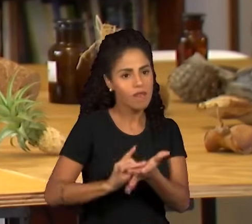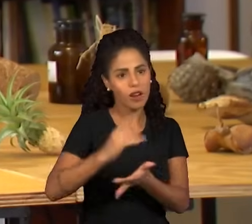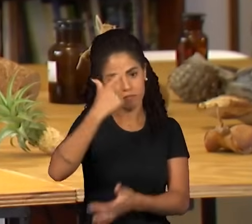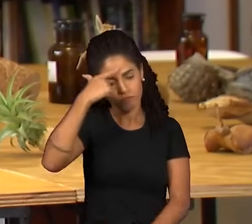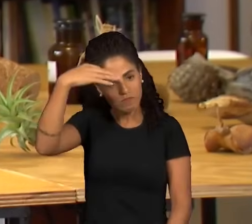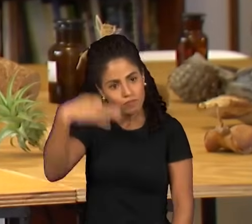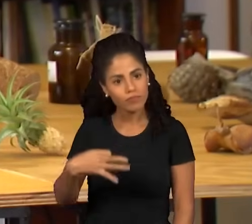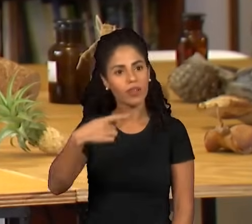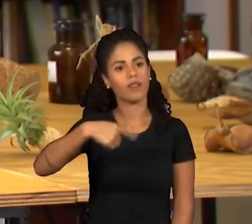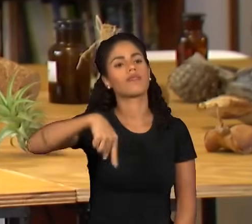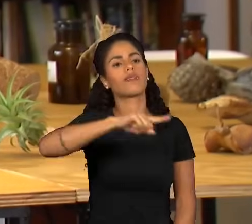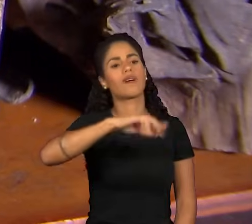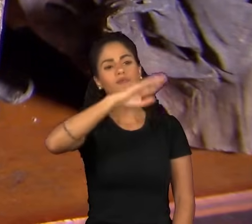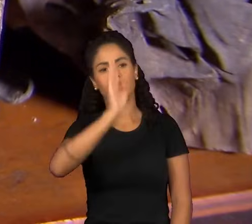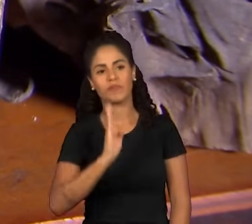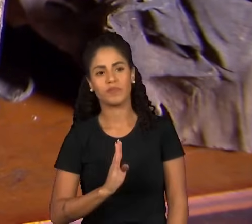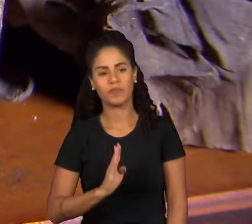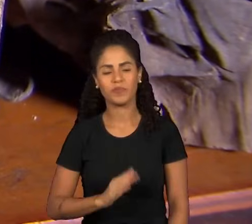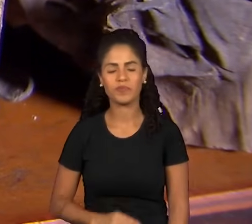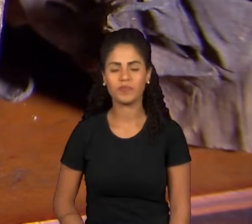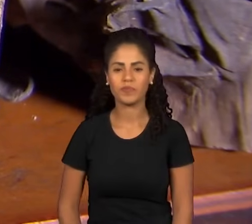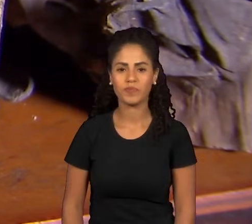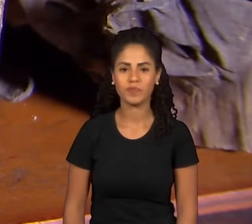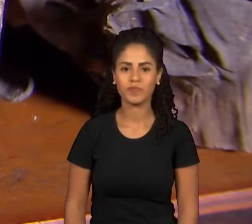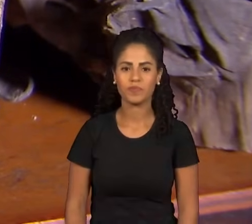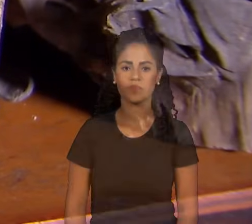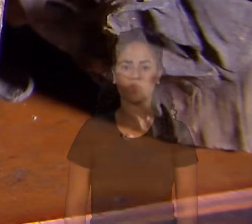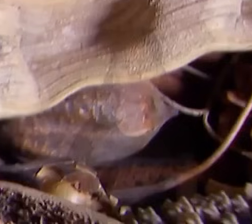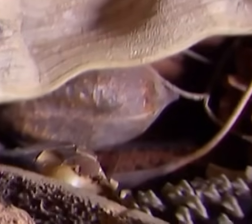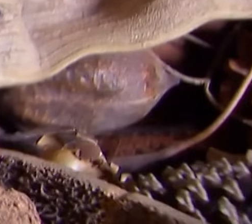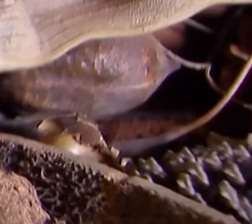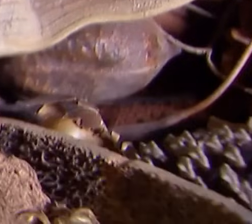e principalmente no Brasil.